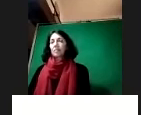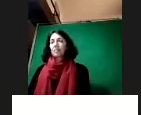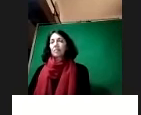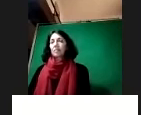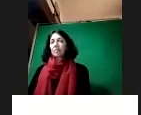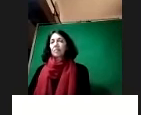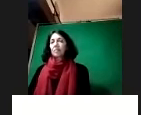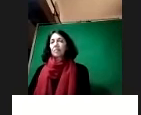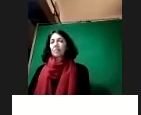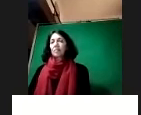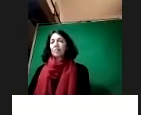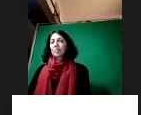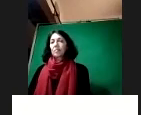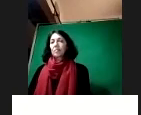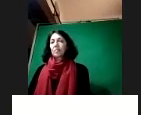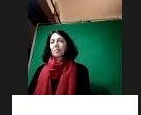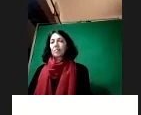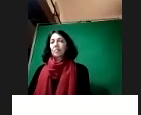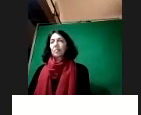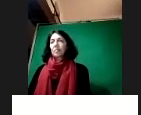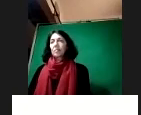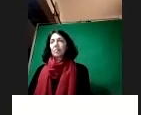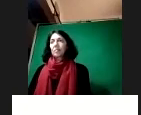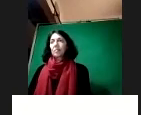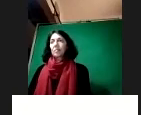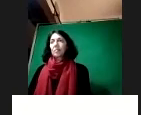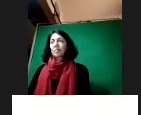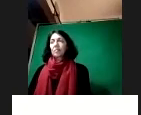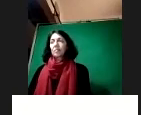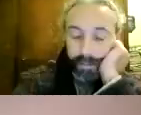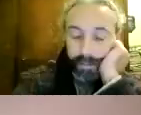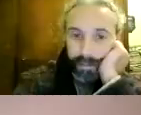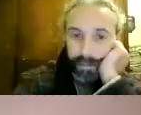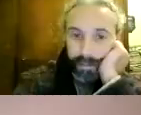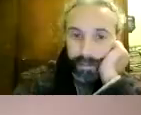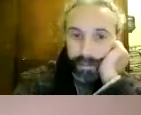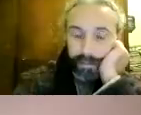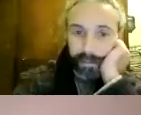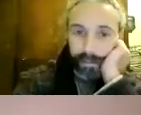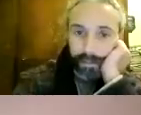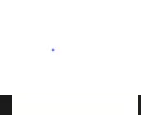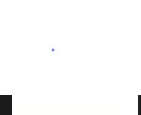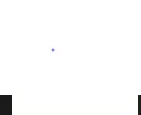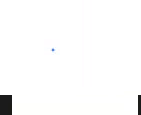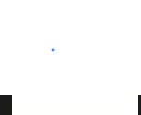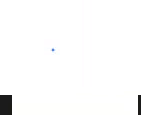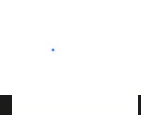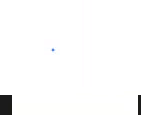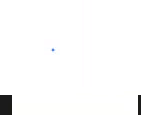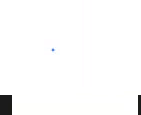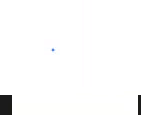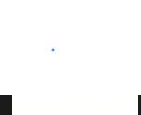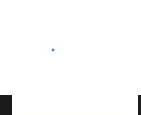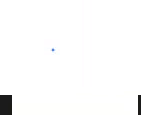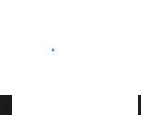convosco este trabalho ou, enfim, informações que possam ter, de alguma maneira,